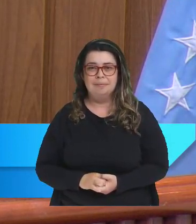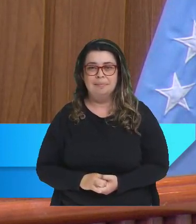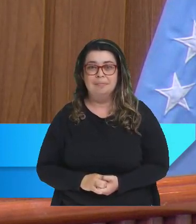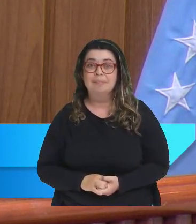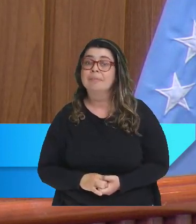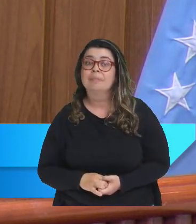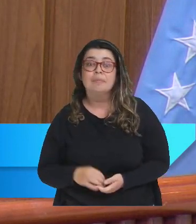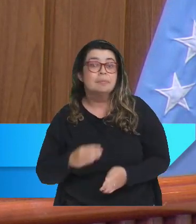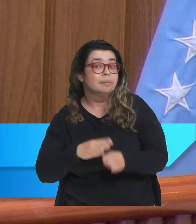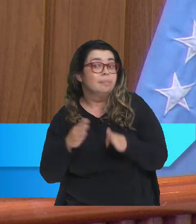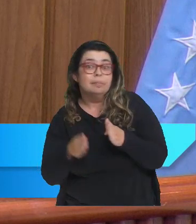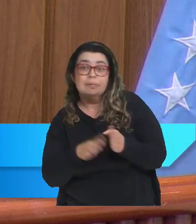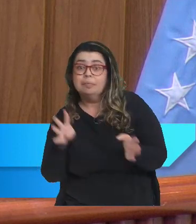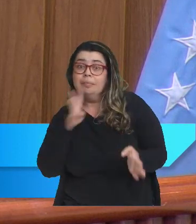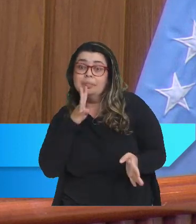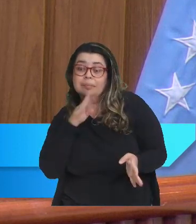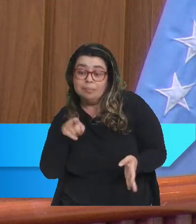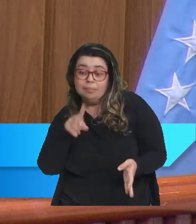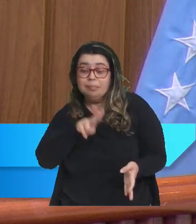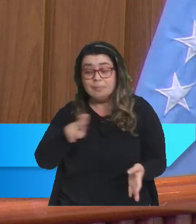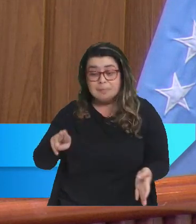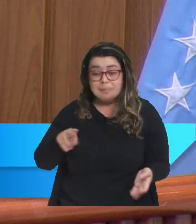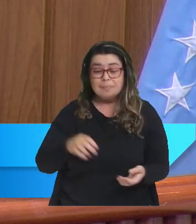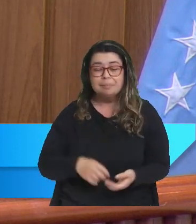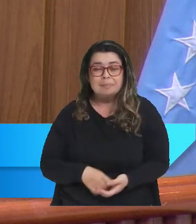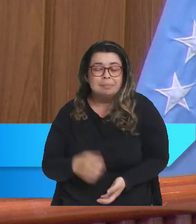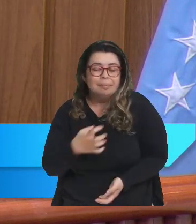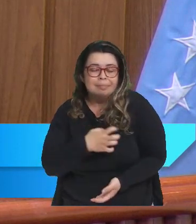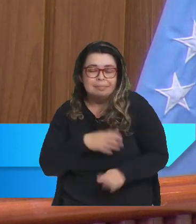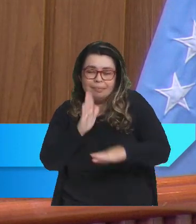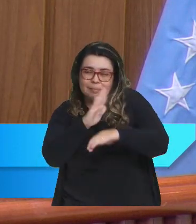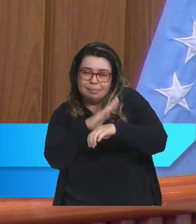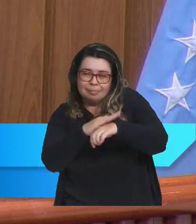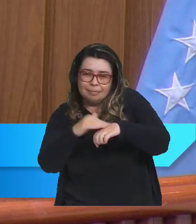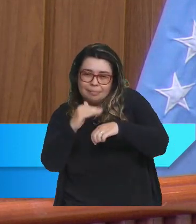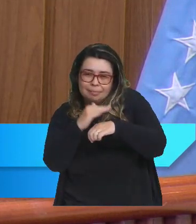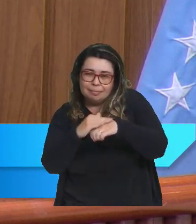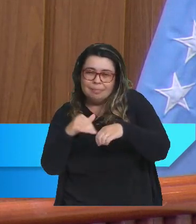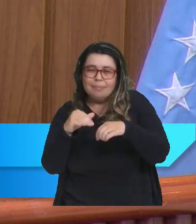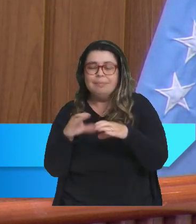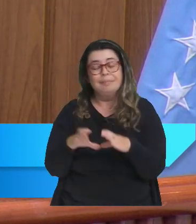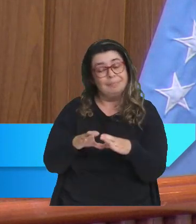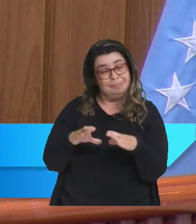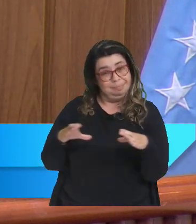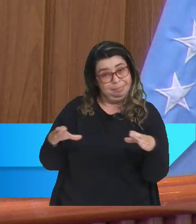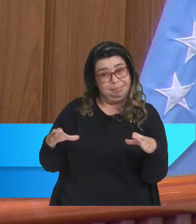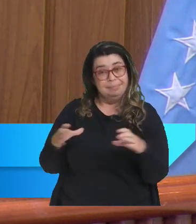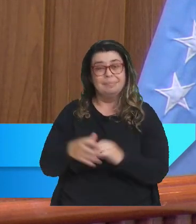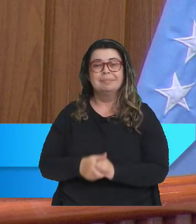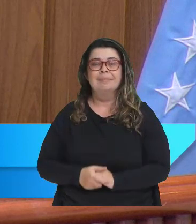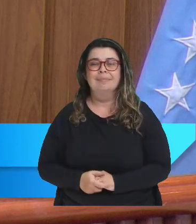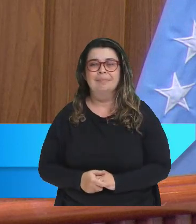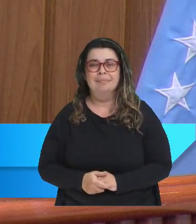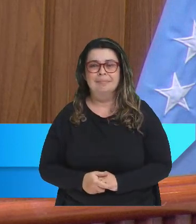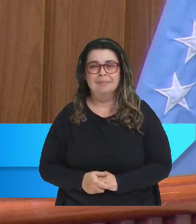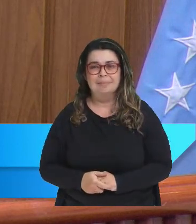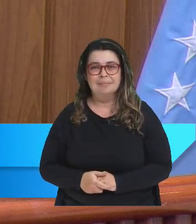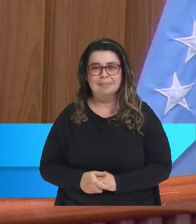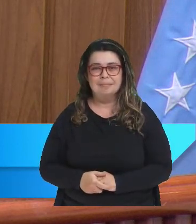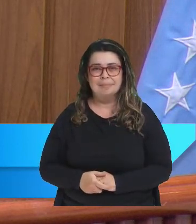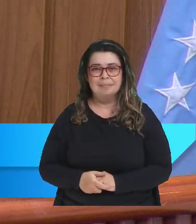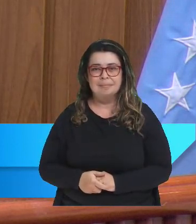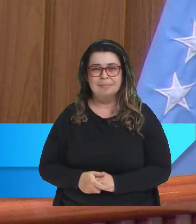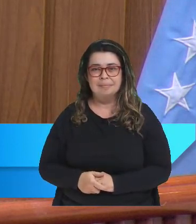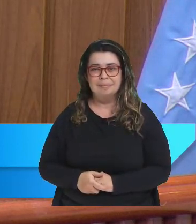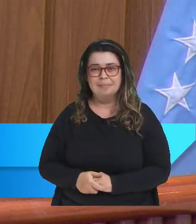nome. E o que eu senti foi um carinho muito grande de um povo preocupado com